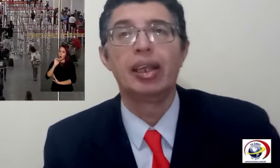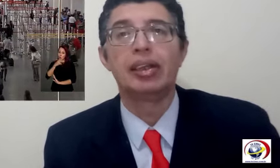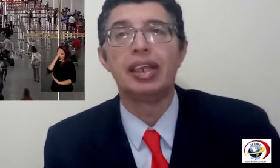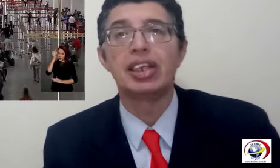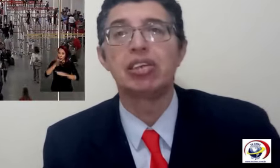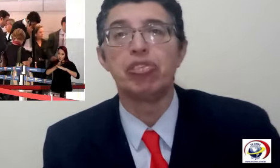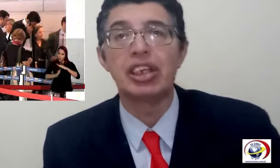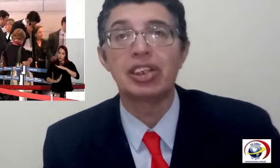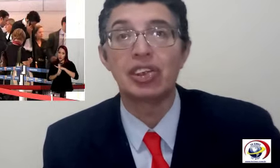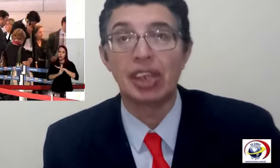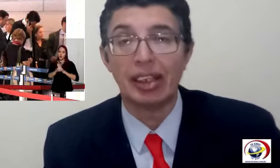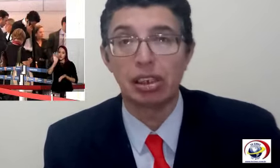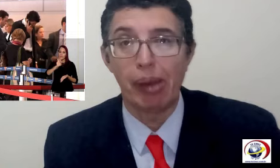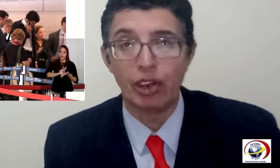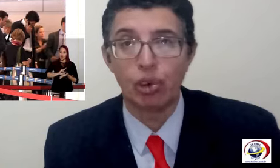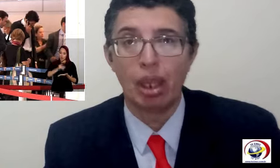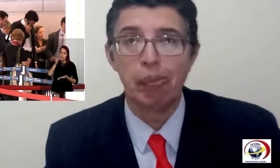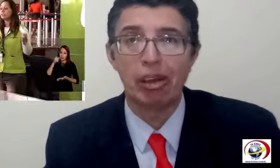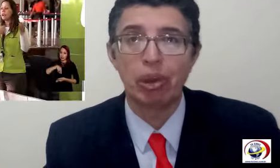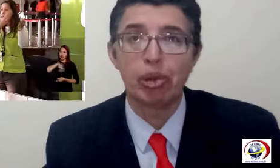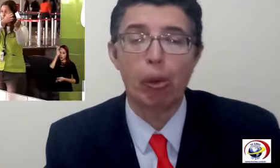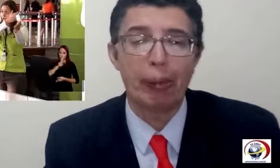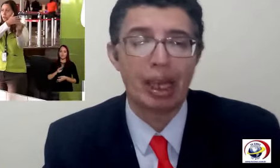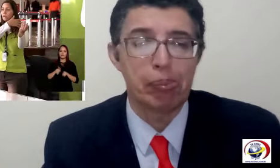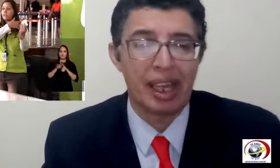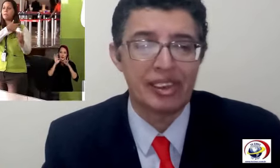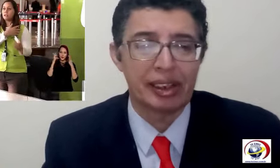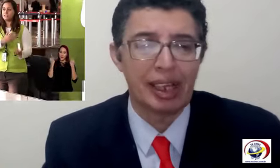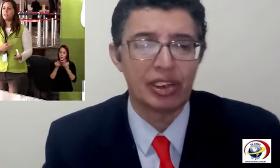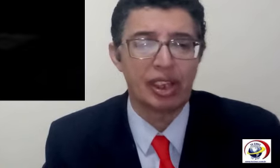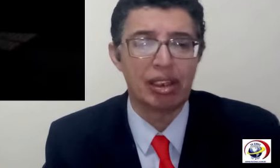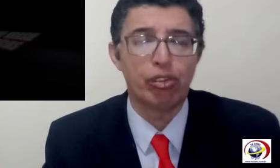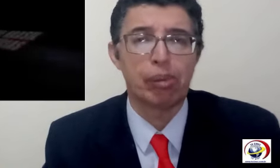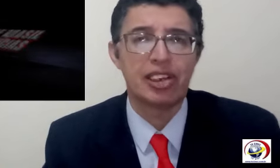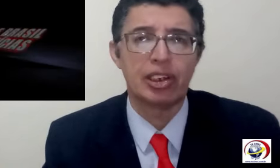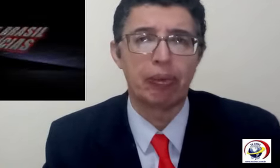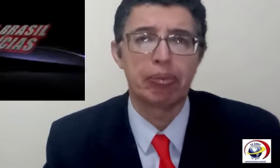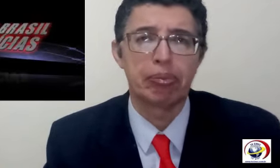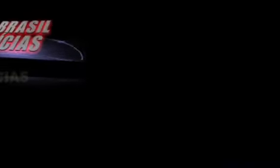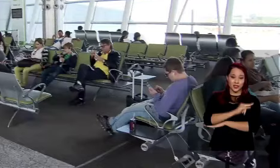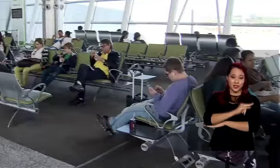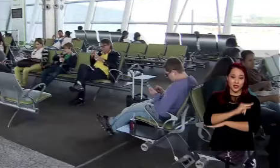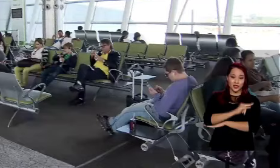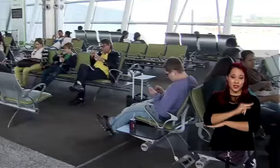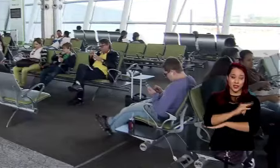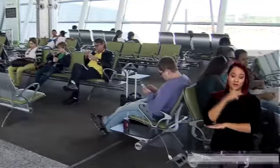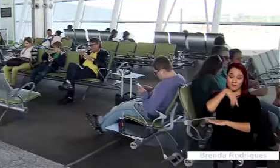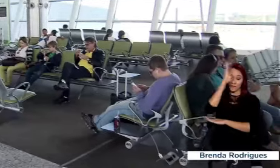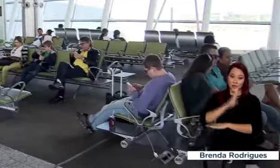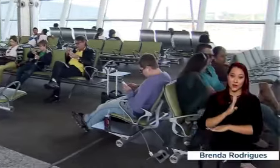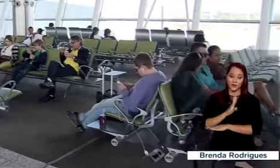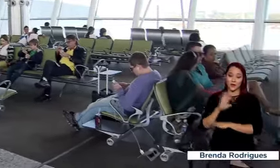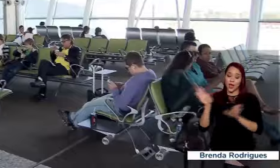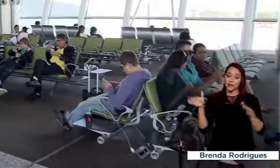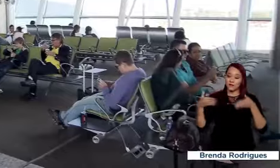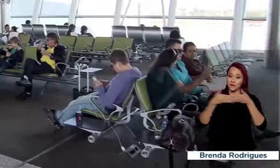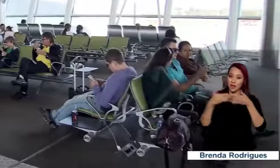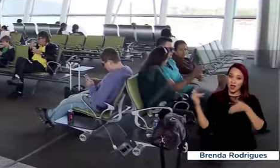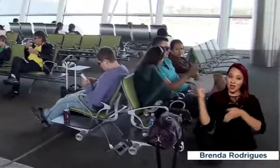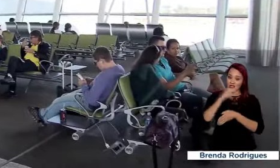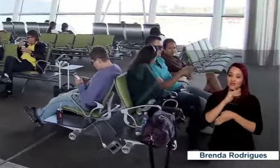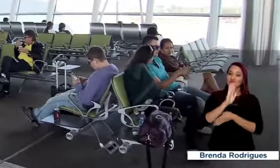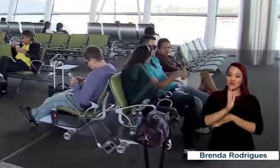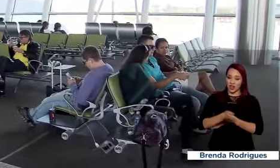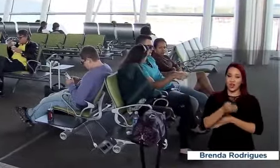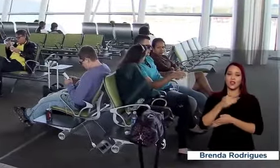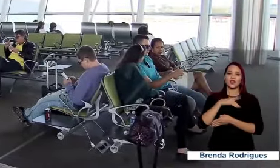fechadas desde 27 de março. Mas vamos acompanhar mais detalhes na informação. As fronteiras aéreas do Brasil já estavam